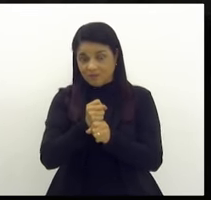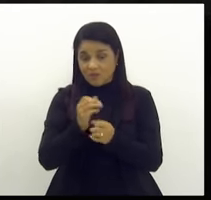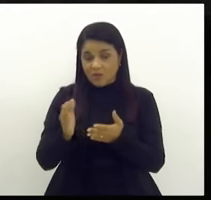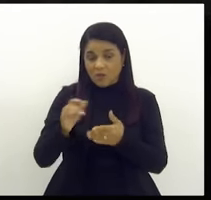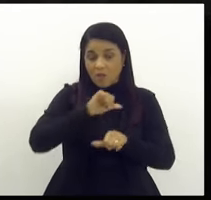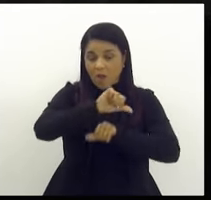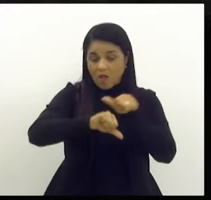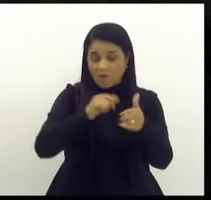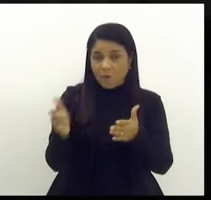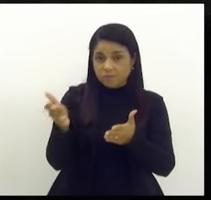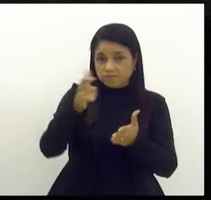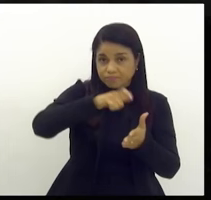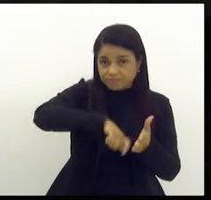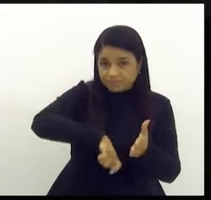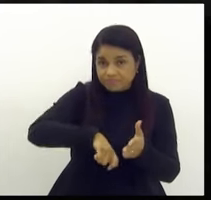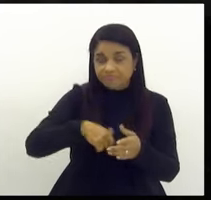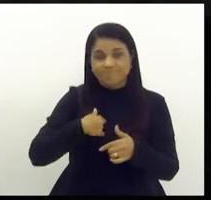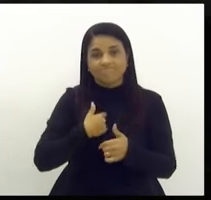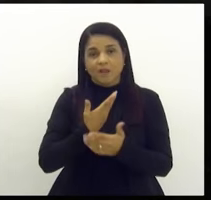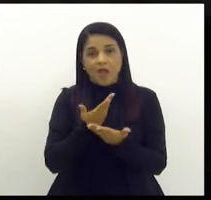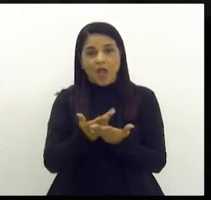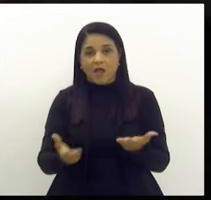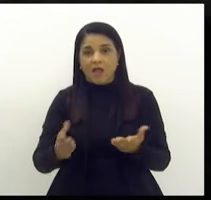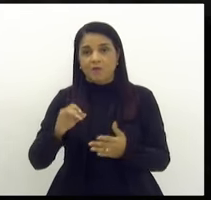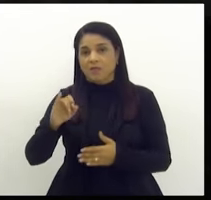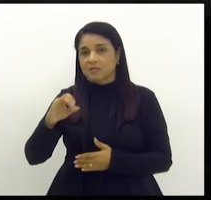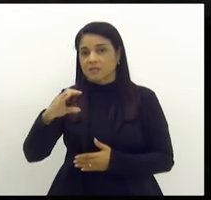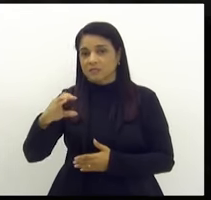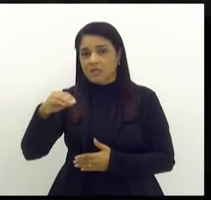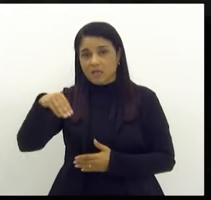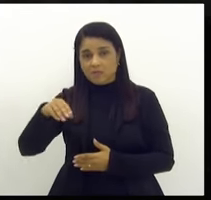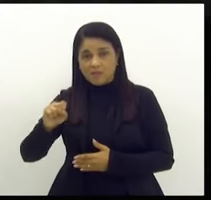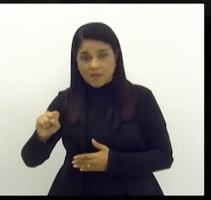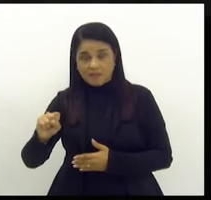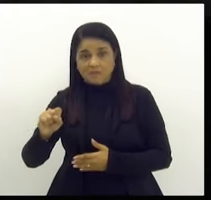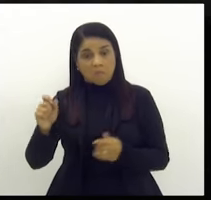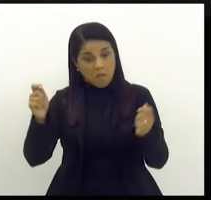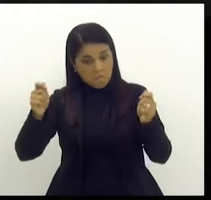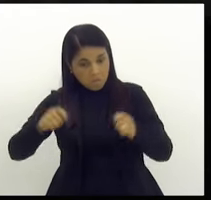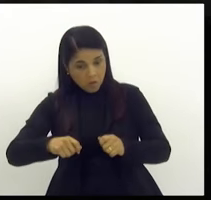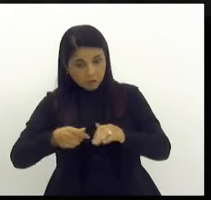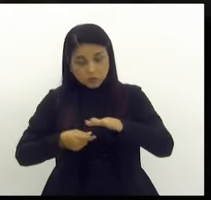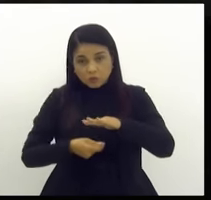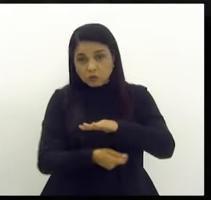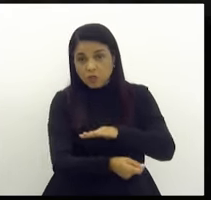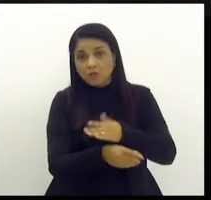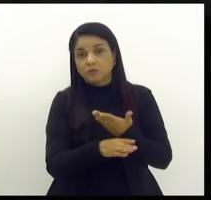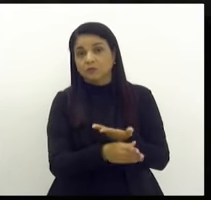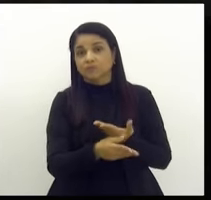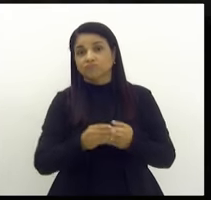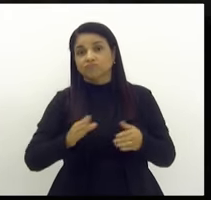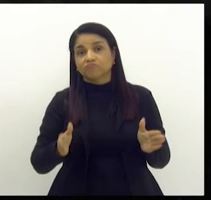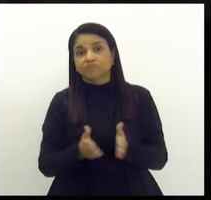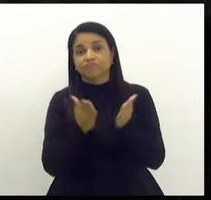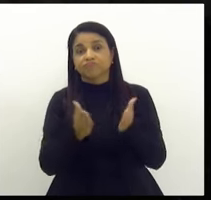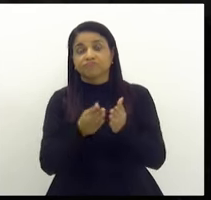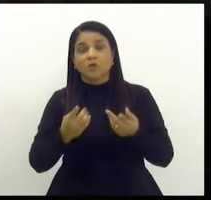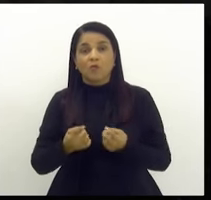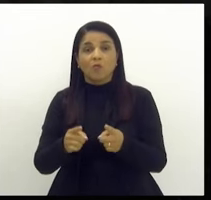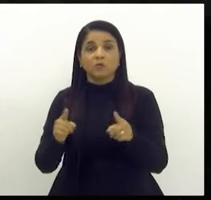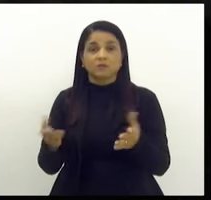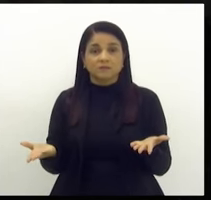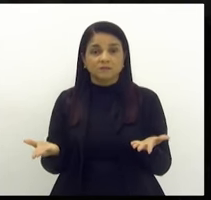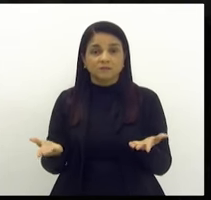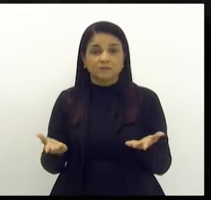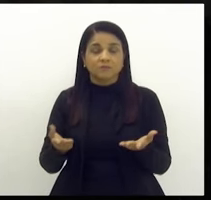tem mais ICMS ele acaba mas a reforma diz que pode ter um fundo Estadual de combate à pobreza mas com os recursos